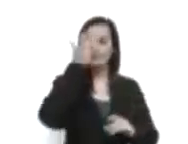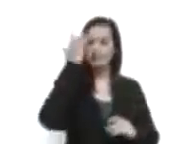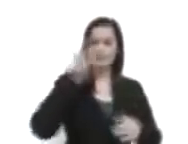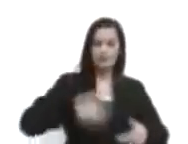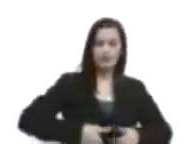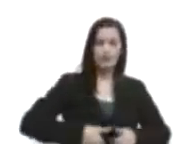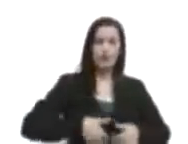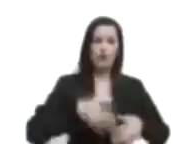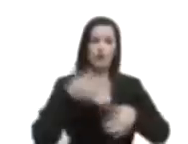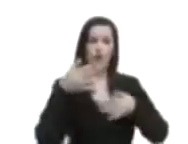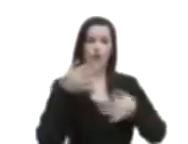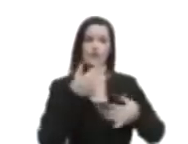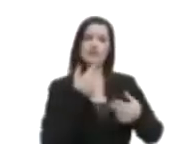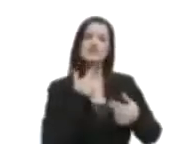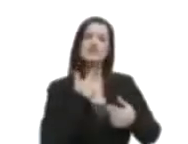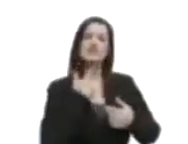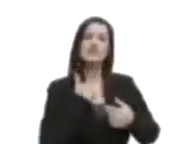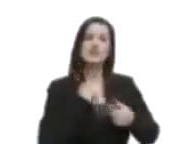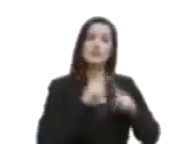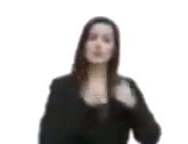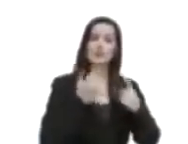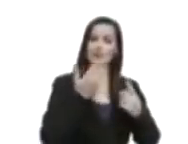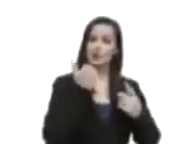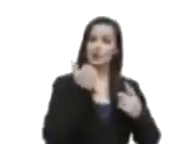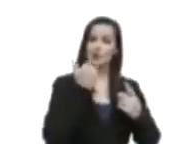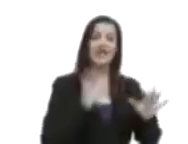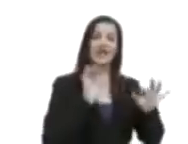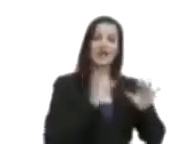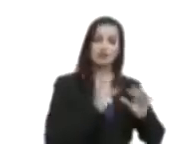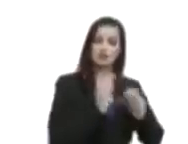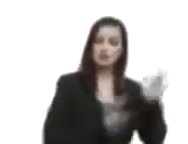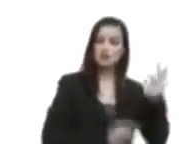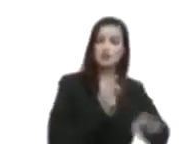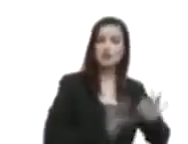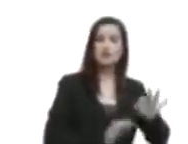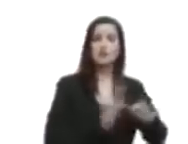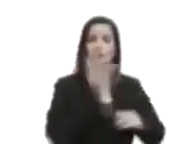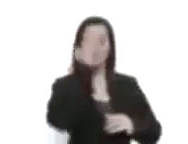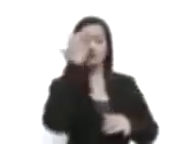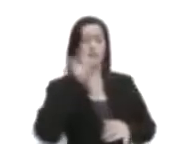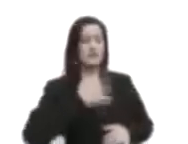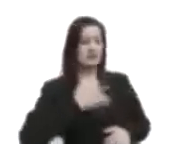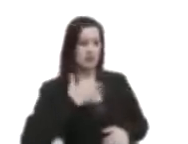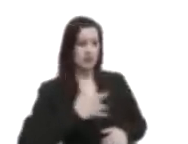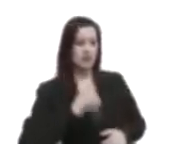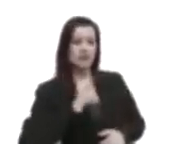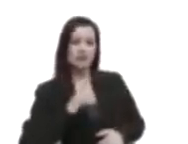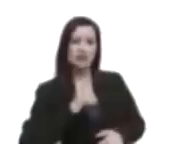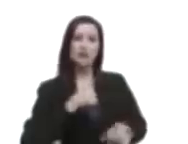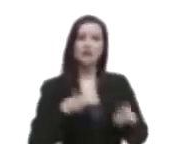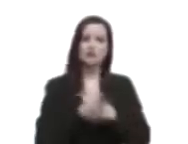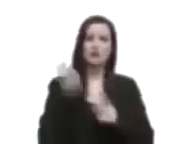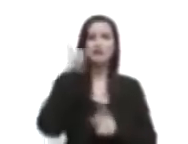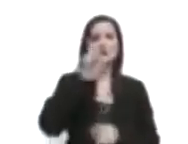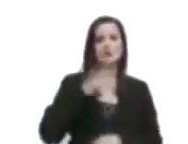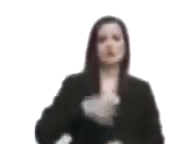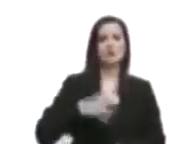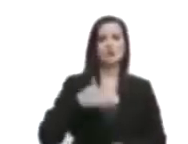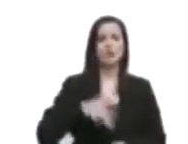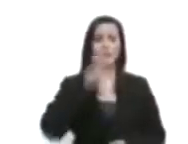fartos. Bem-aventurados misericordiosos, porque alcançarão misericórdia. Bem-aventurados limpos de coração, porque verão a